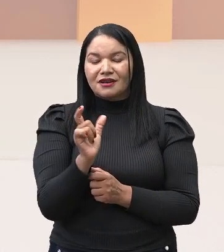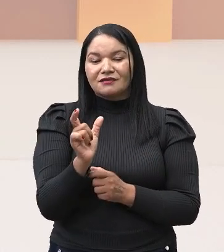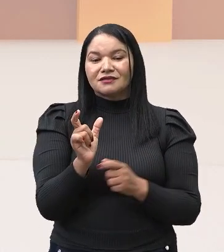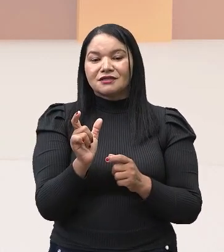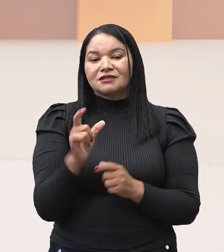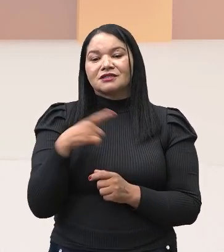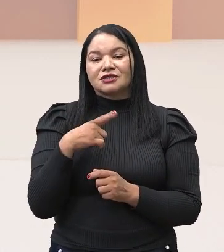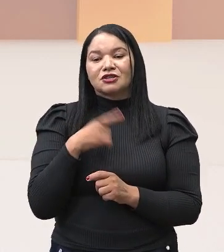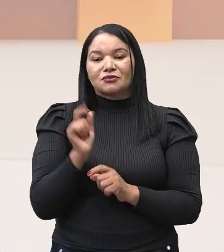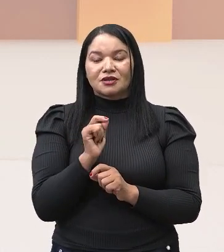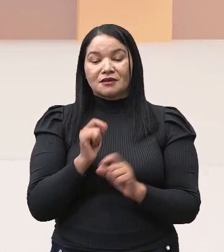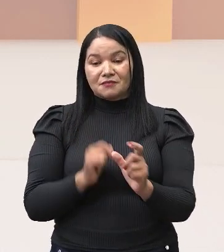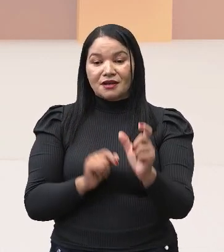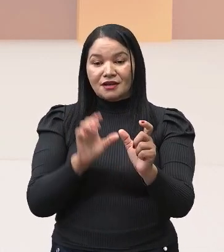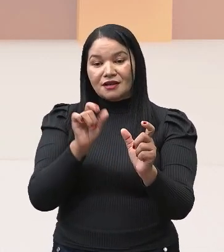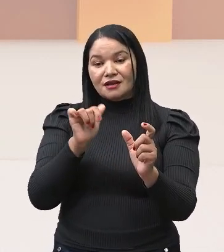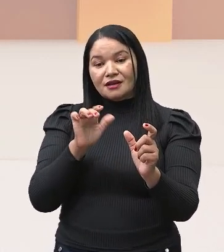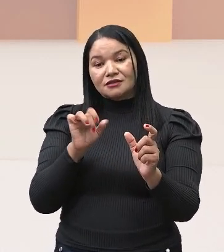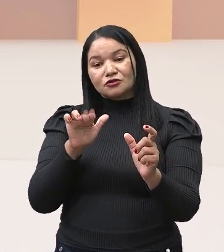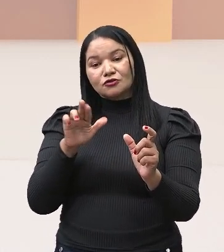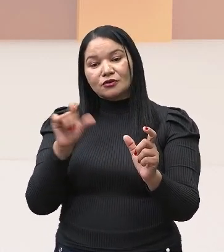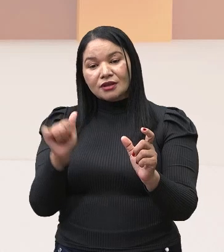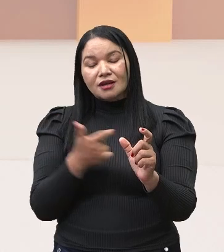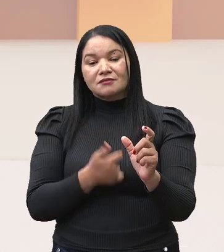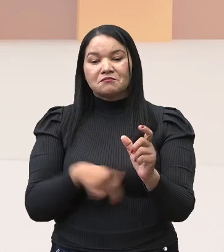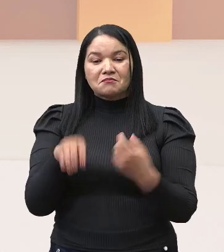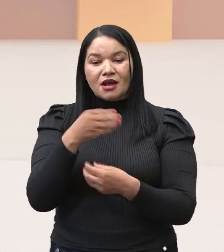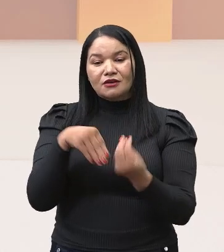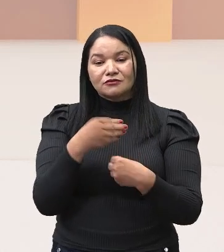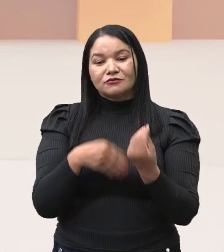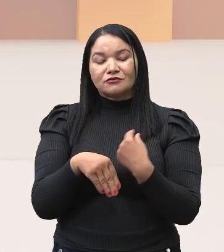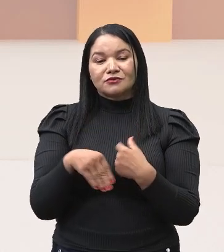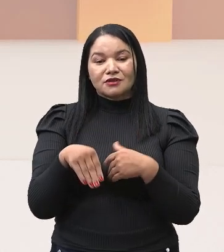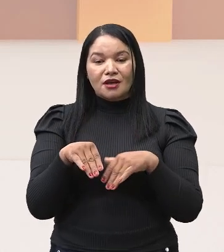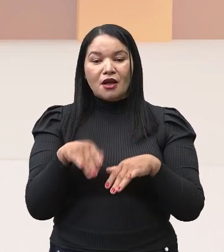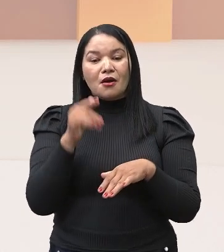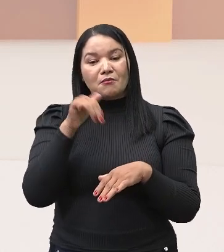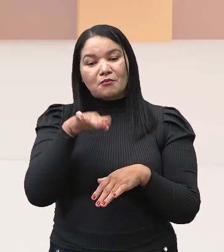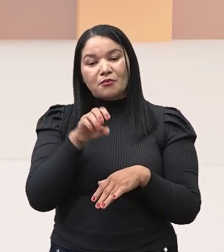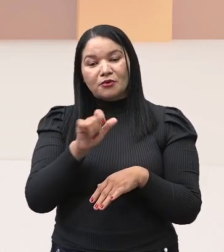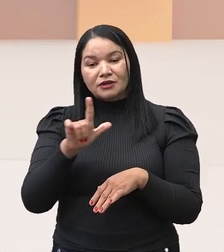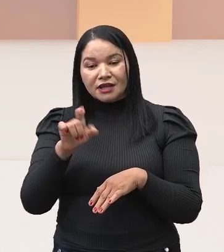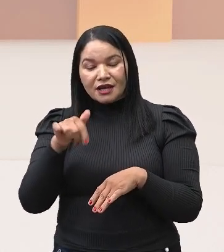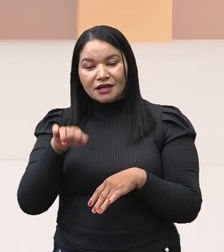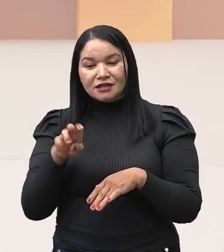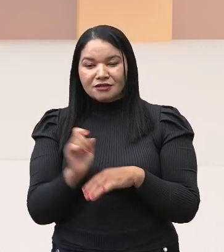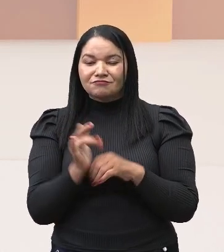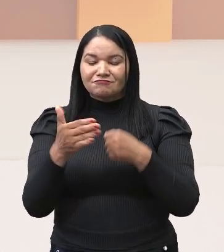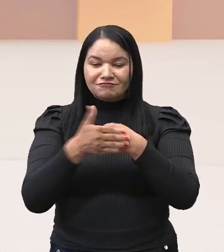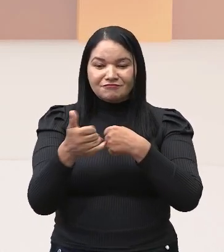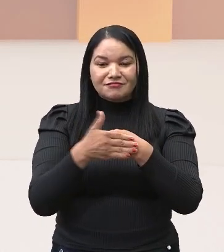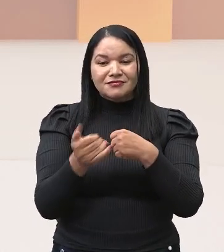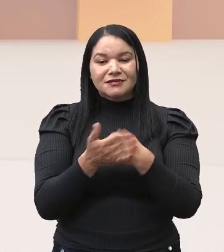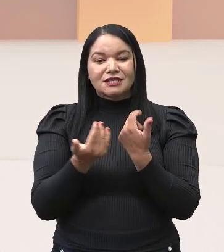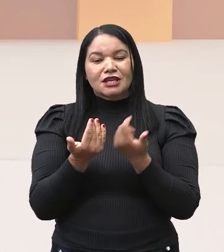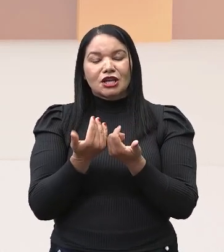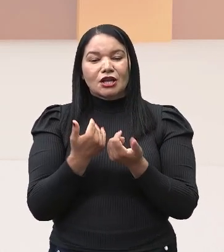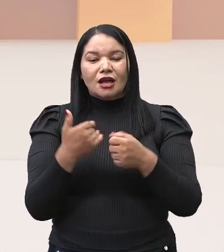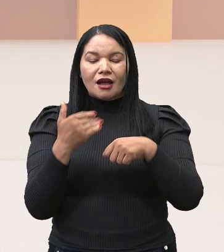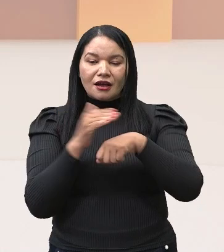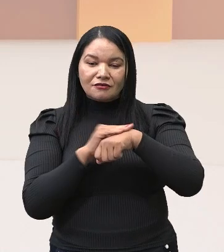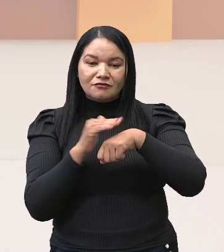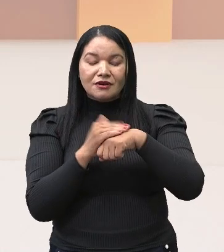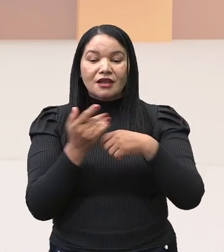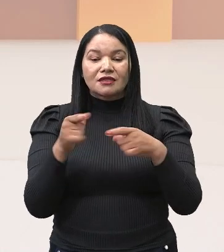dia: caçula, bagunça, moleque, dengo, cafuné, muvuca,